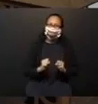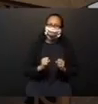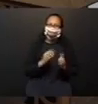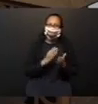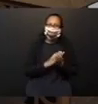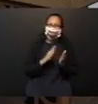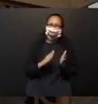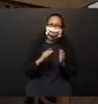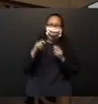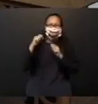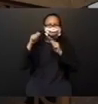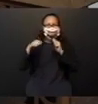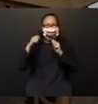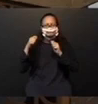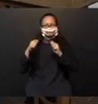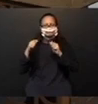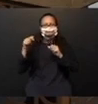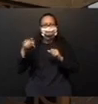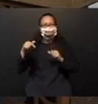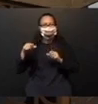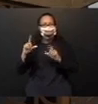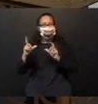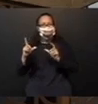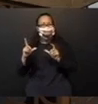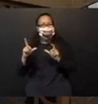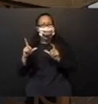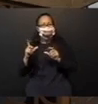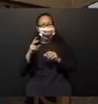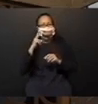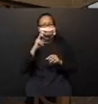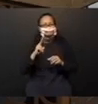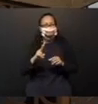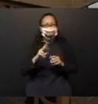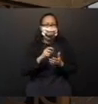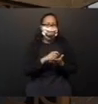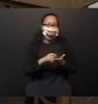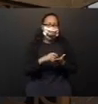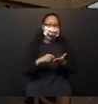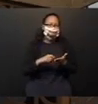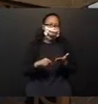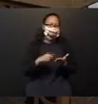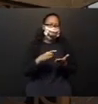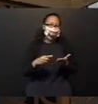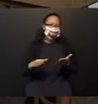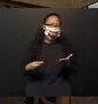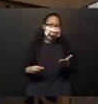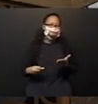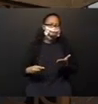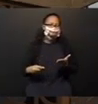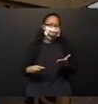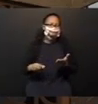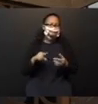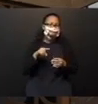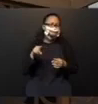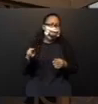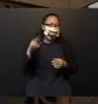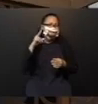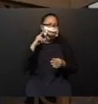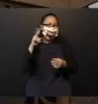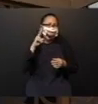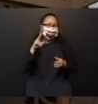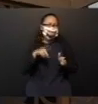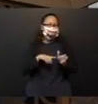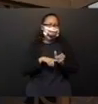Aqui você pode estar assistindo toda a aula, faça anotações aí do lado da sua página para você lembrar de perguntar